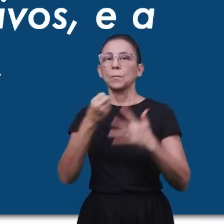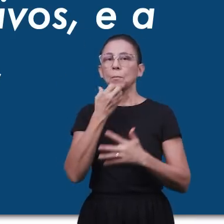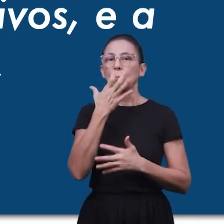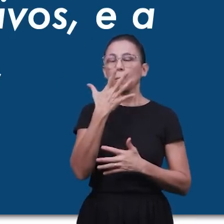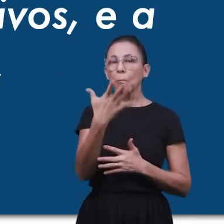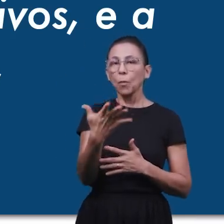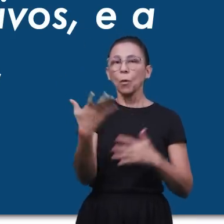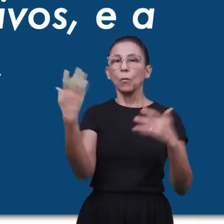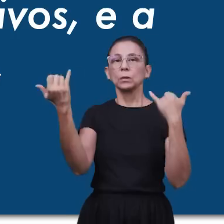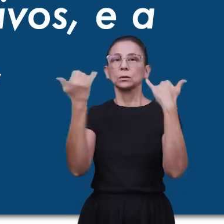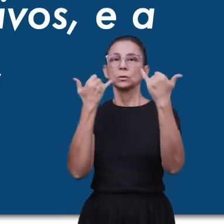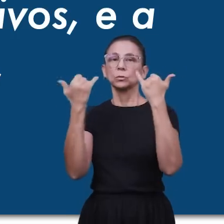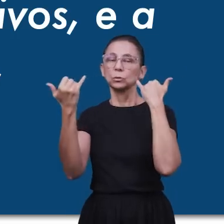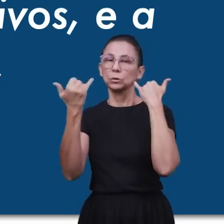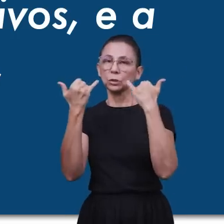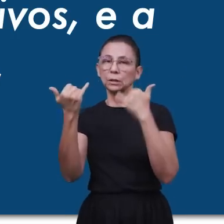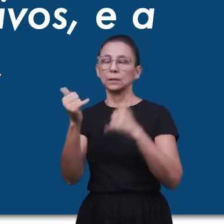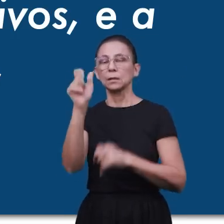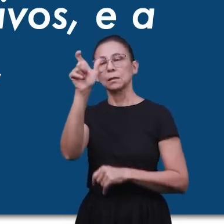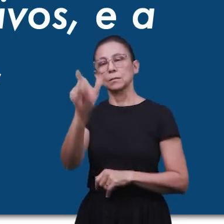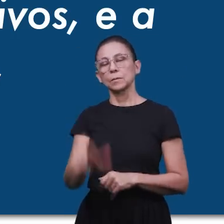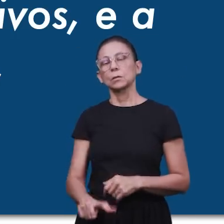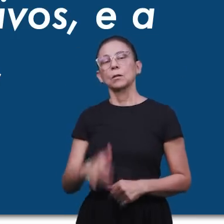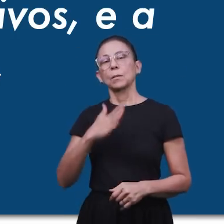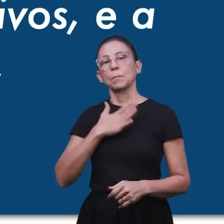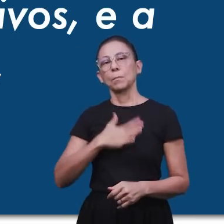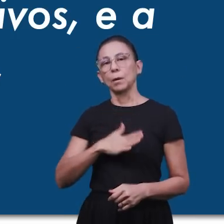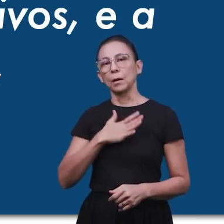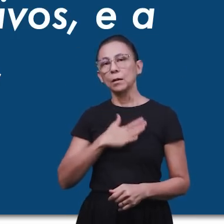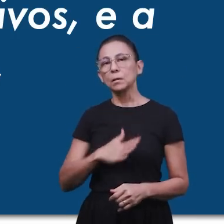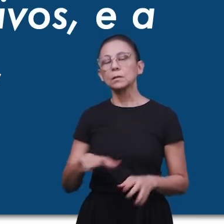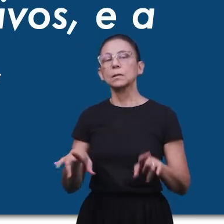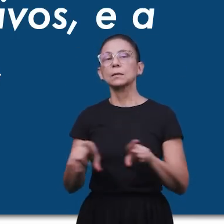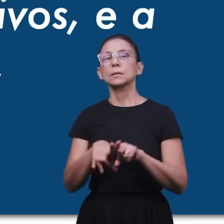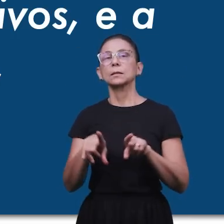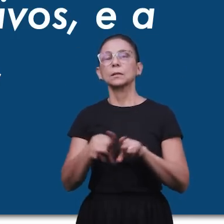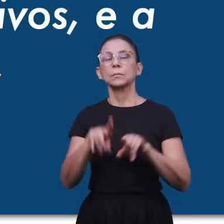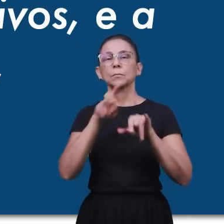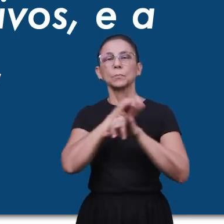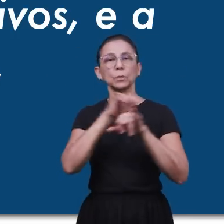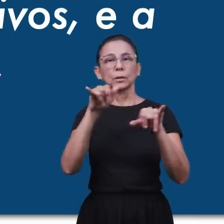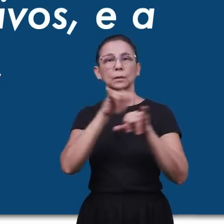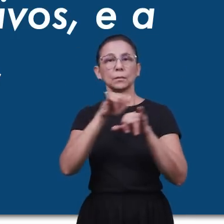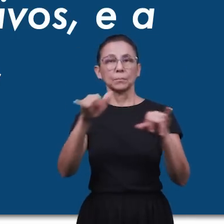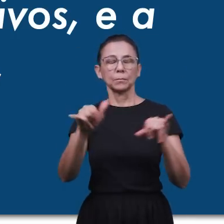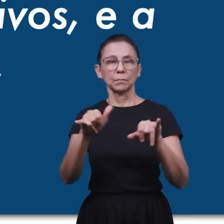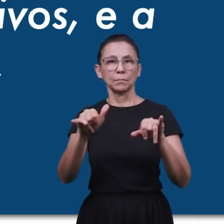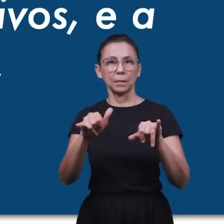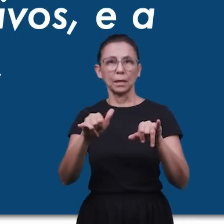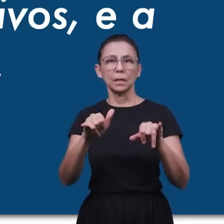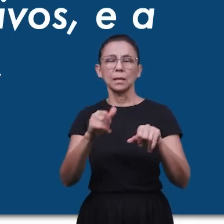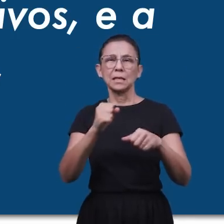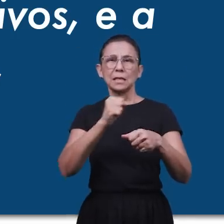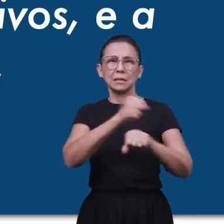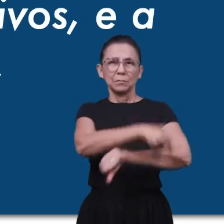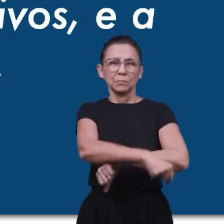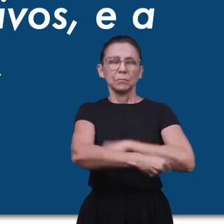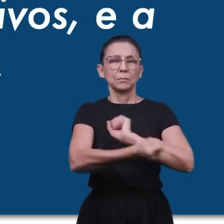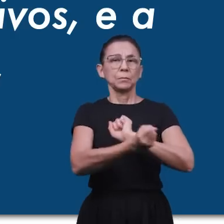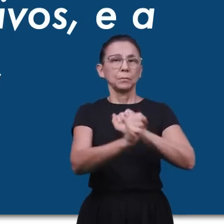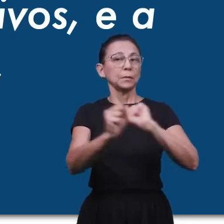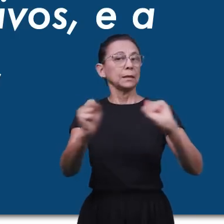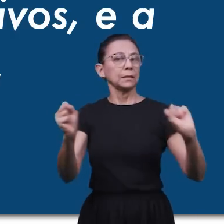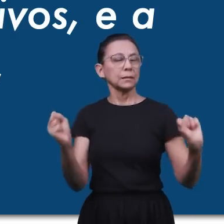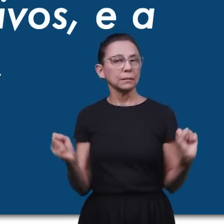a restaurar os contritos de coração, a proclamar liberdade aos cativos